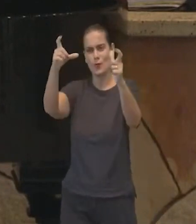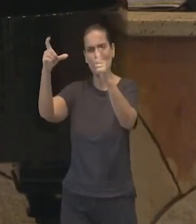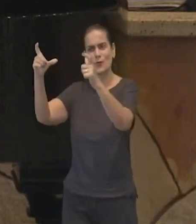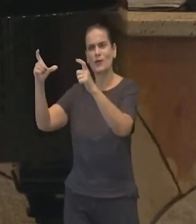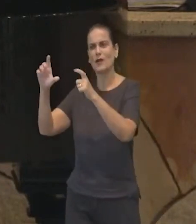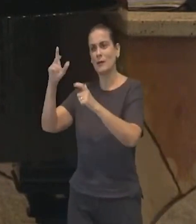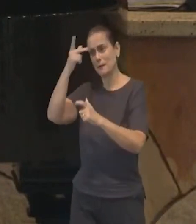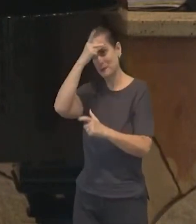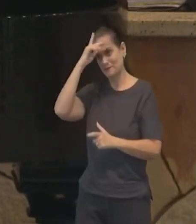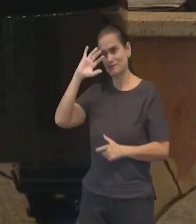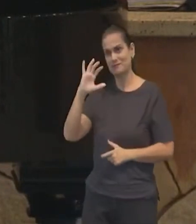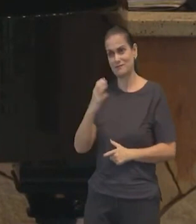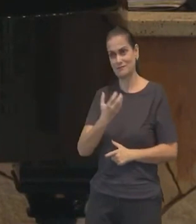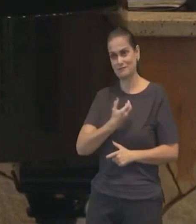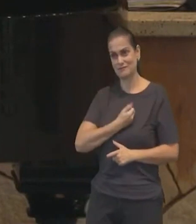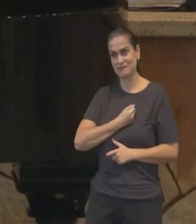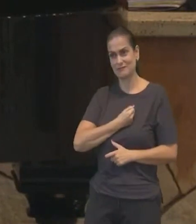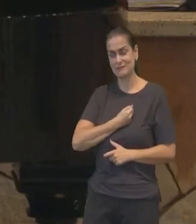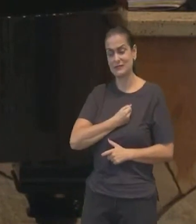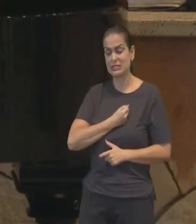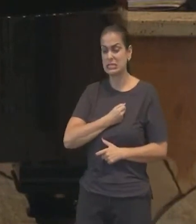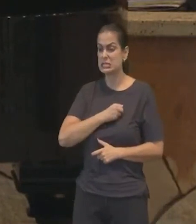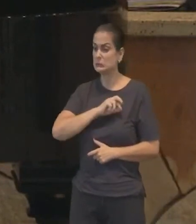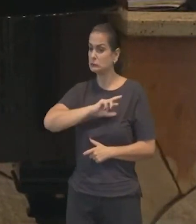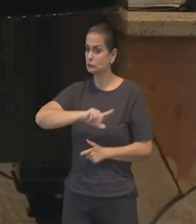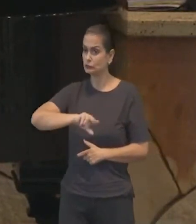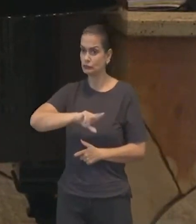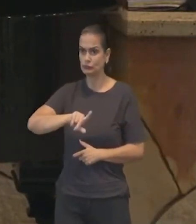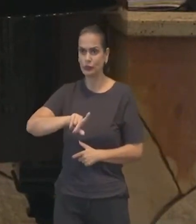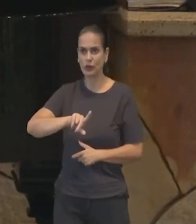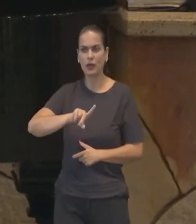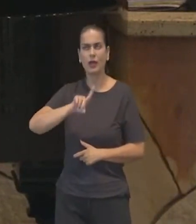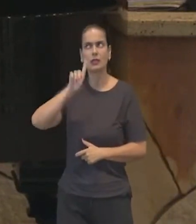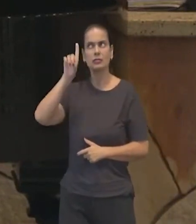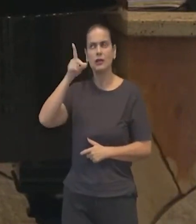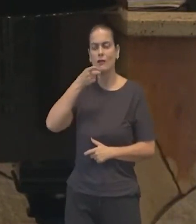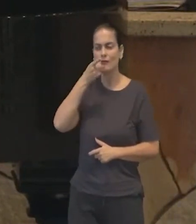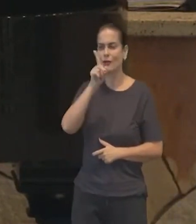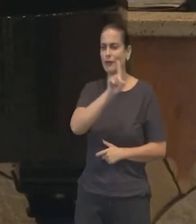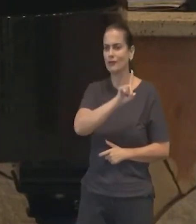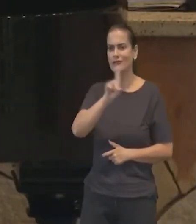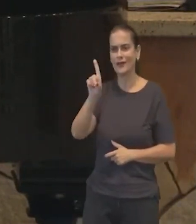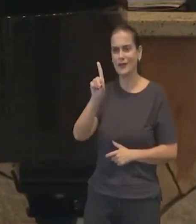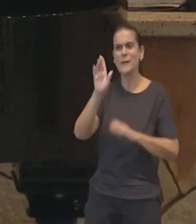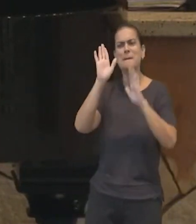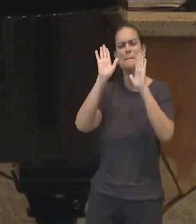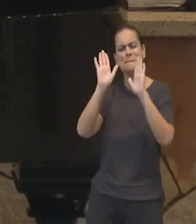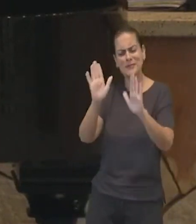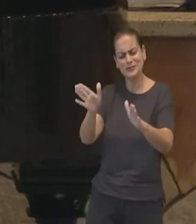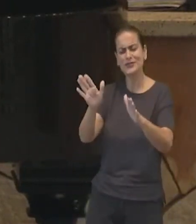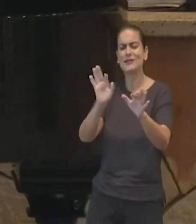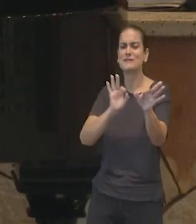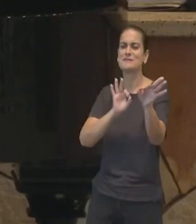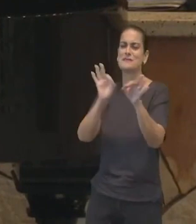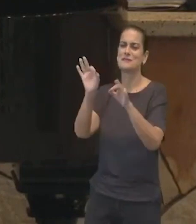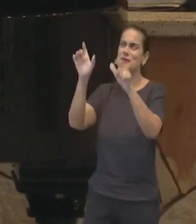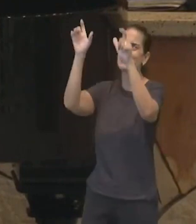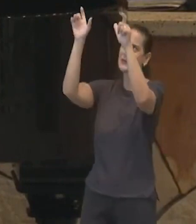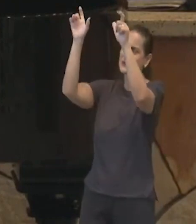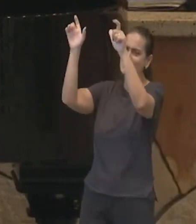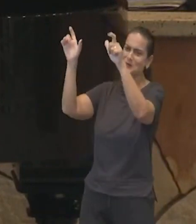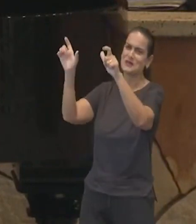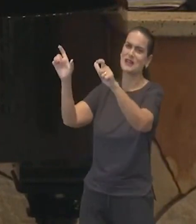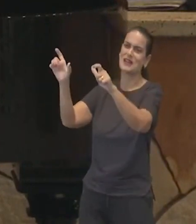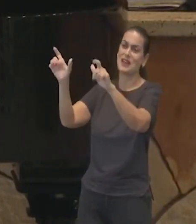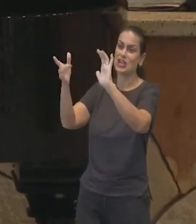Se não fosse assim, eu não teria dito: vou preparar-vos um lugar.